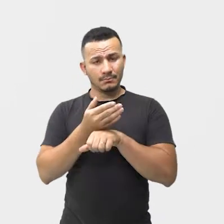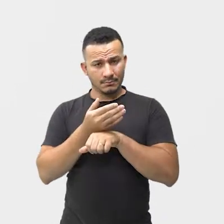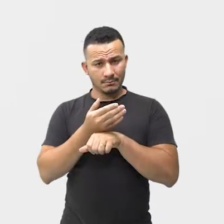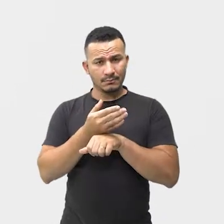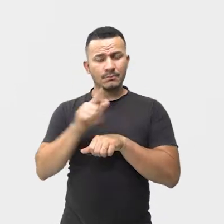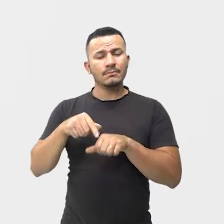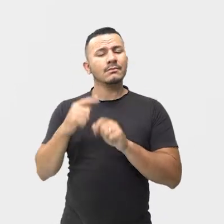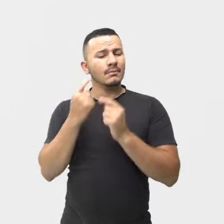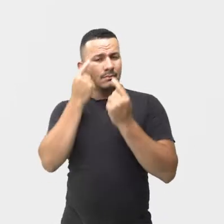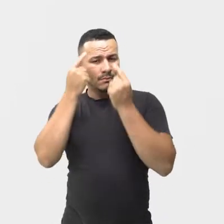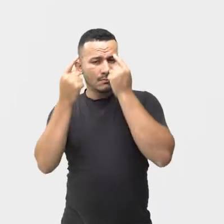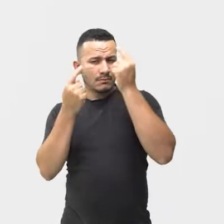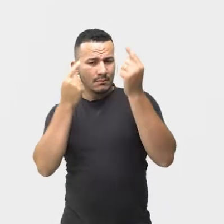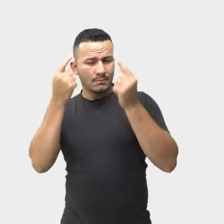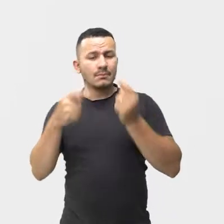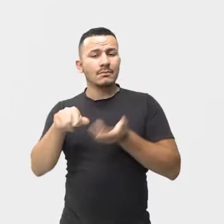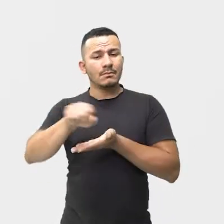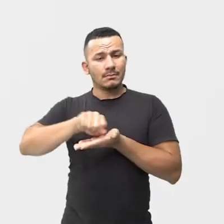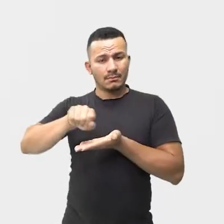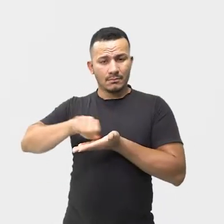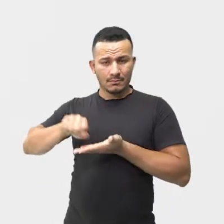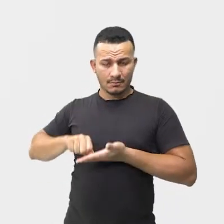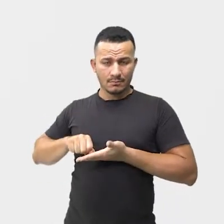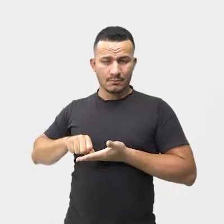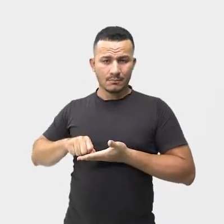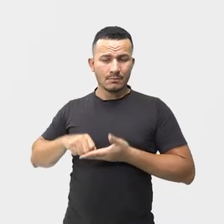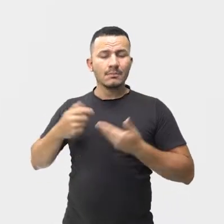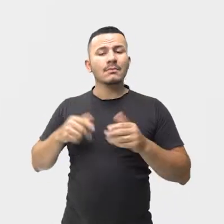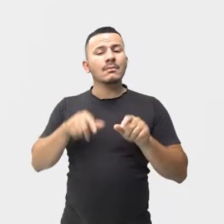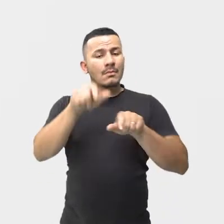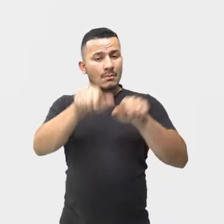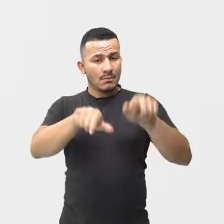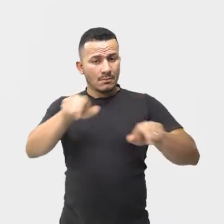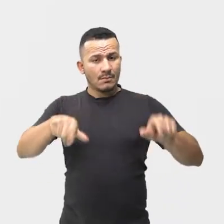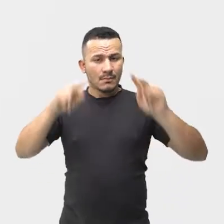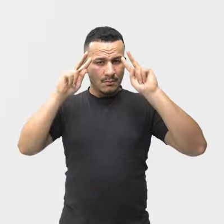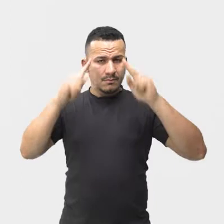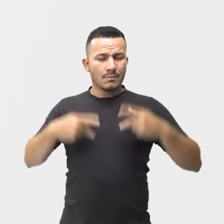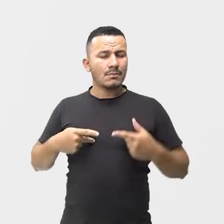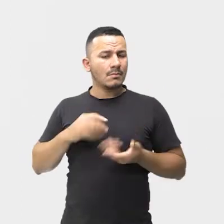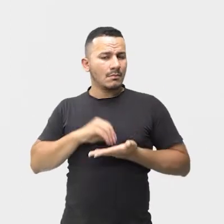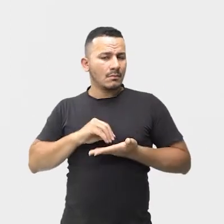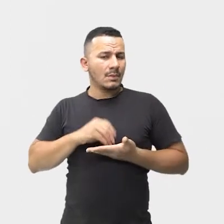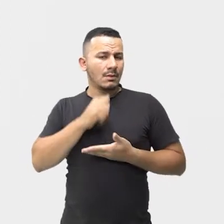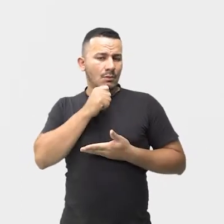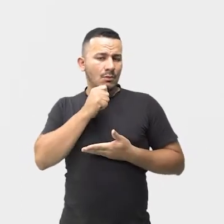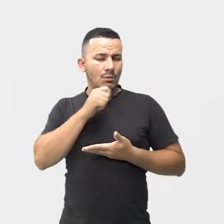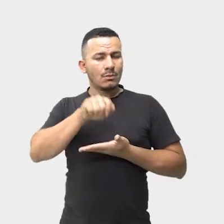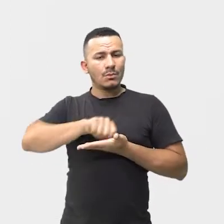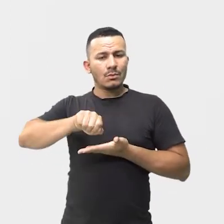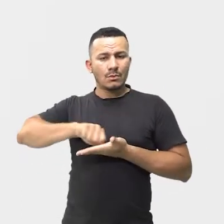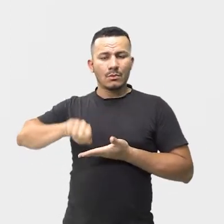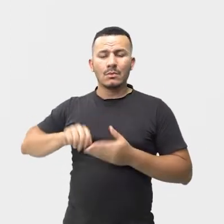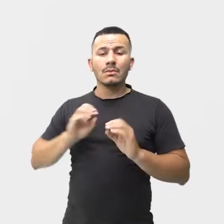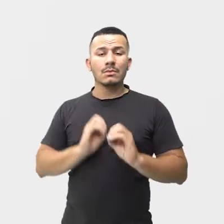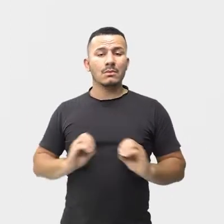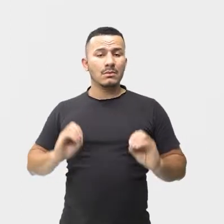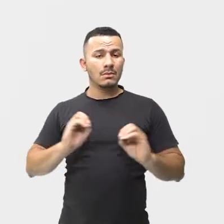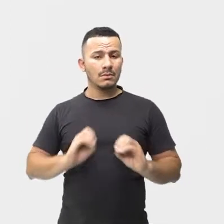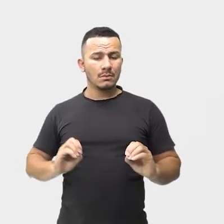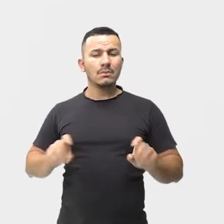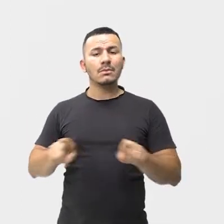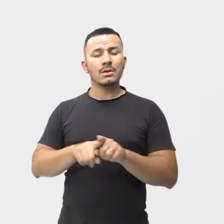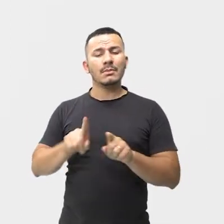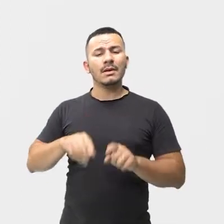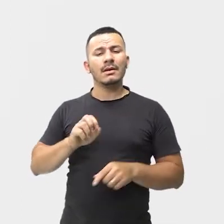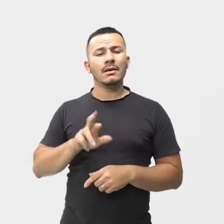antecede a invenção da escrita. Ou seja, os seres humanos não conheciam ainda a escrita. Ela é também